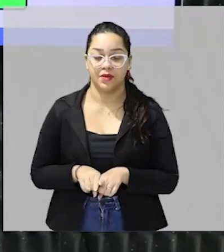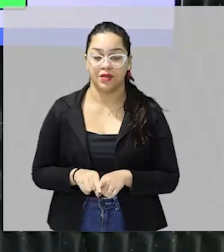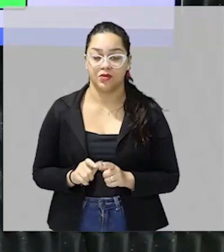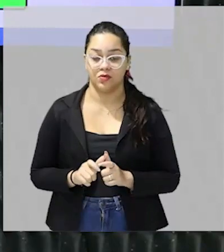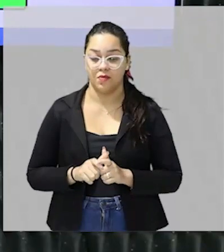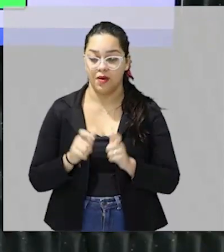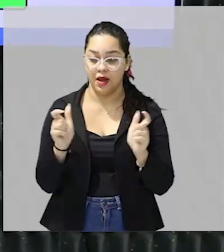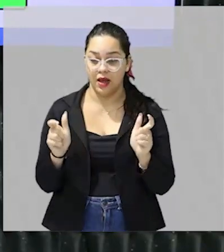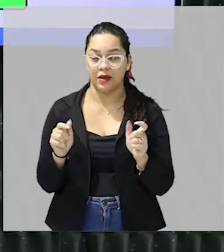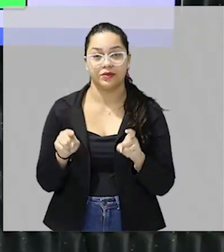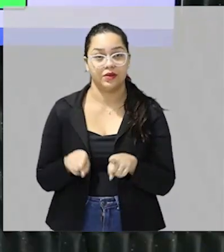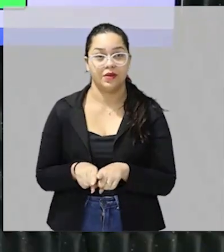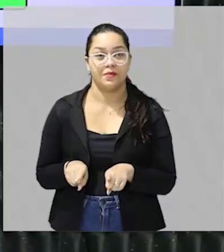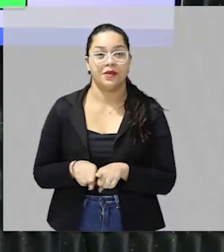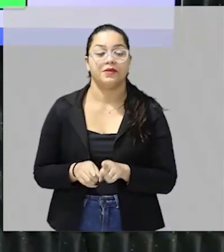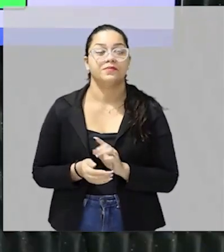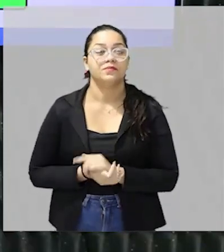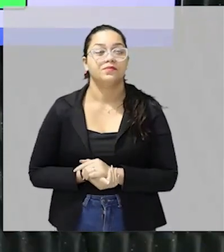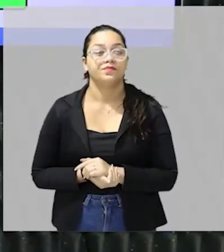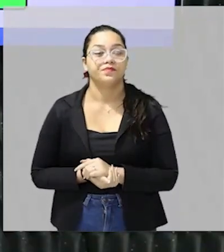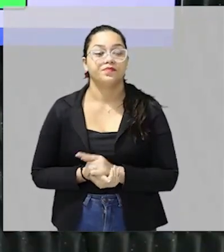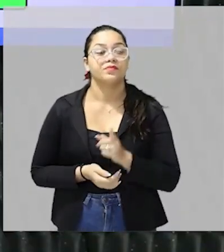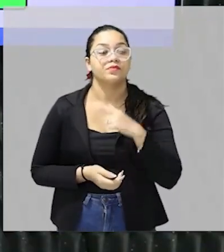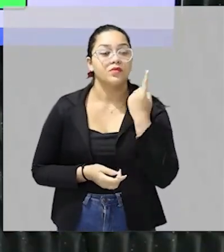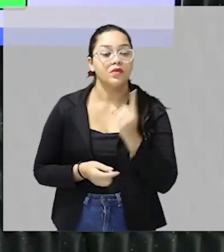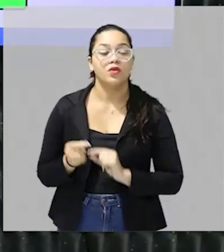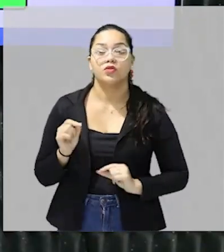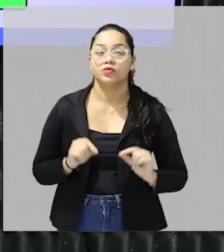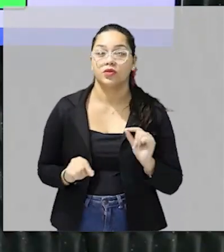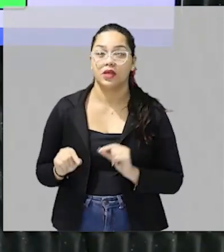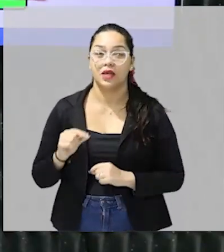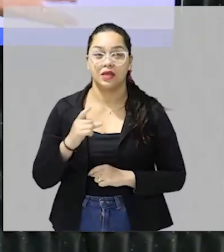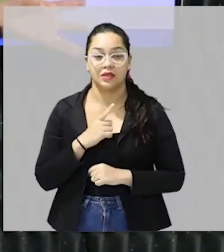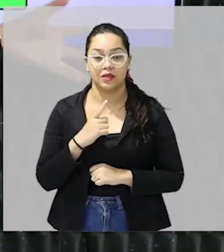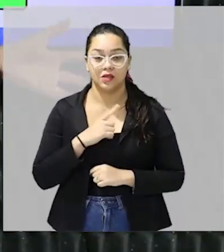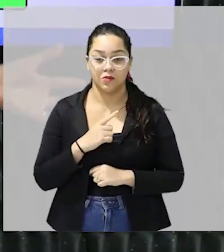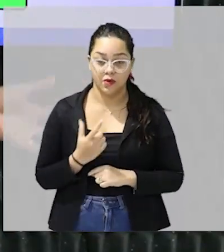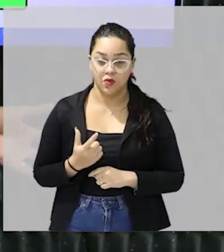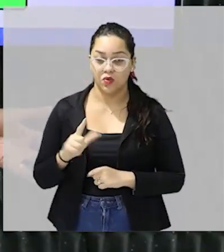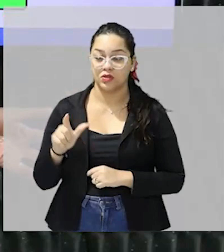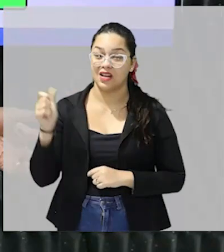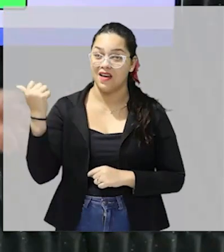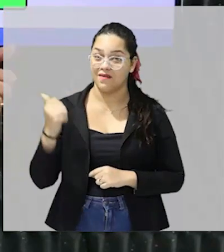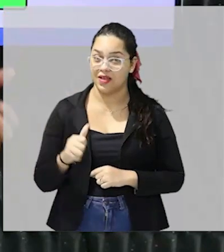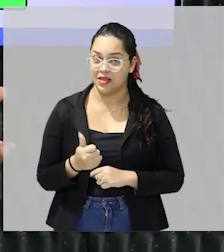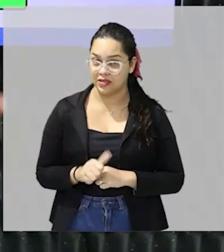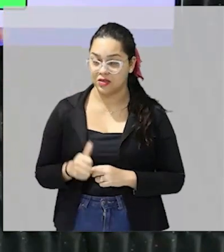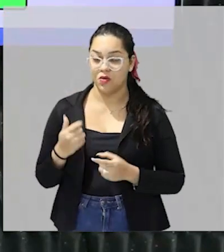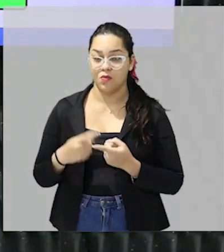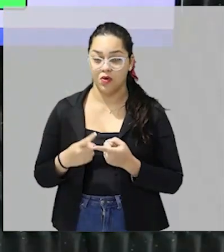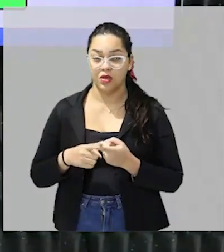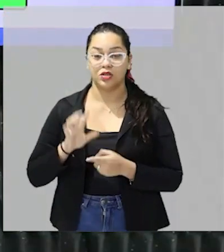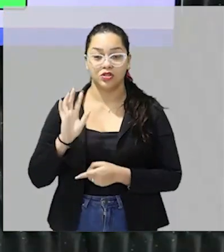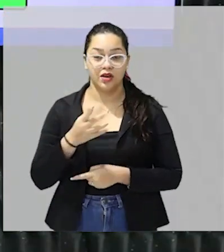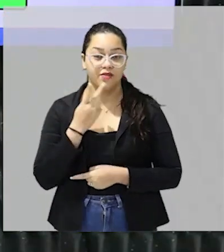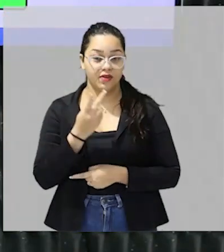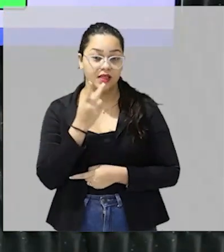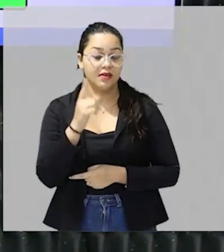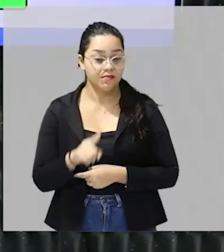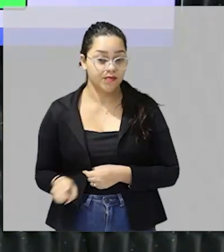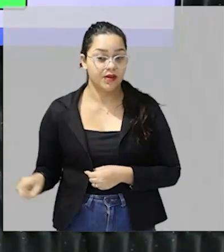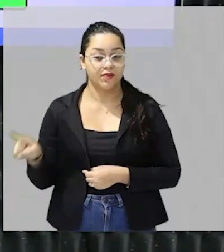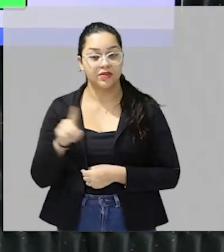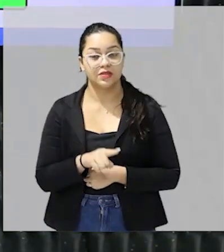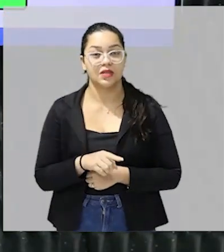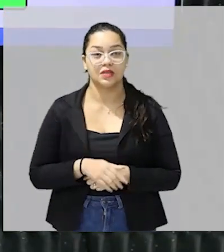do meso, do microciclo, nós iremos fazer uma outra avaliação. Porque eu falei ainda há pouco para